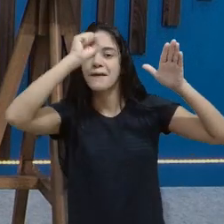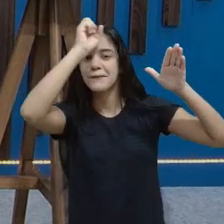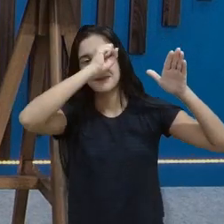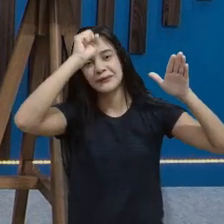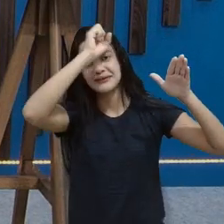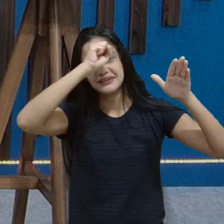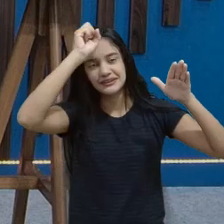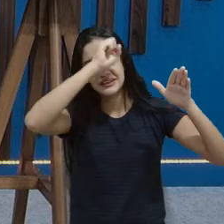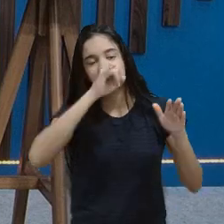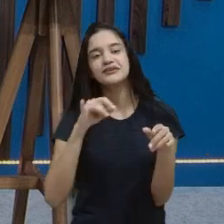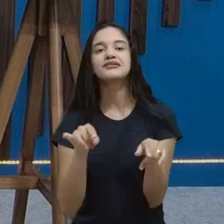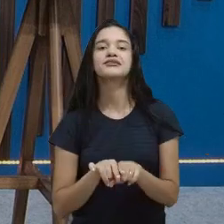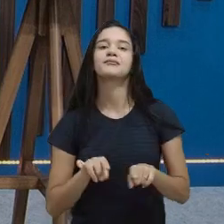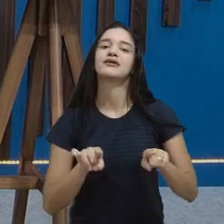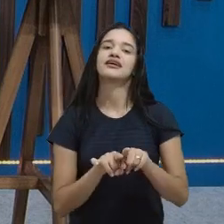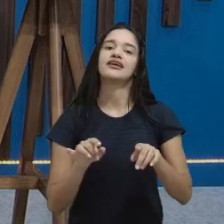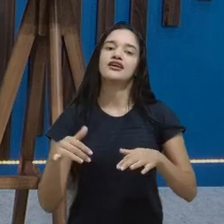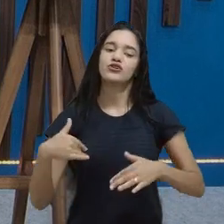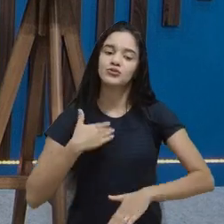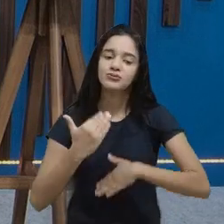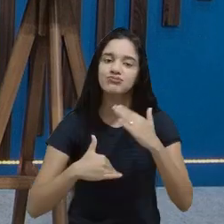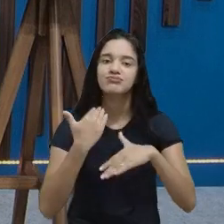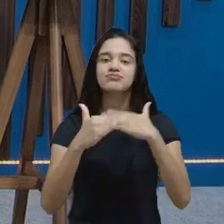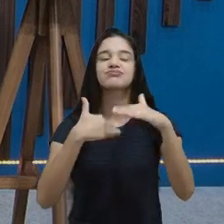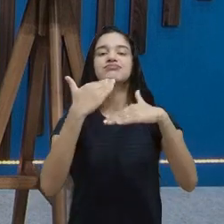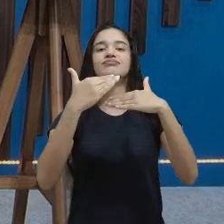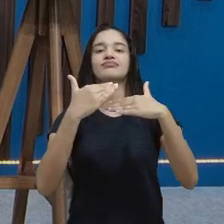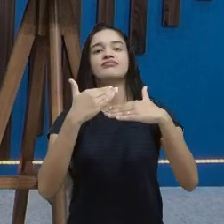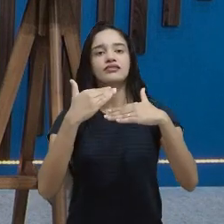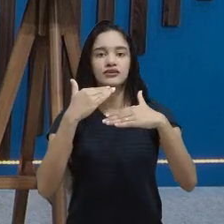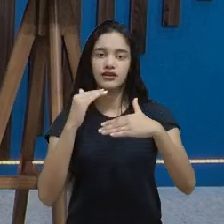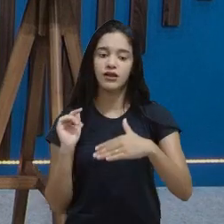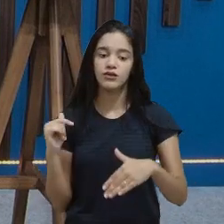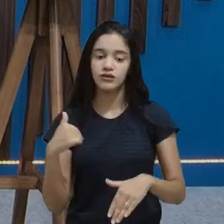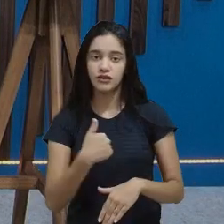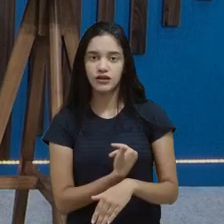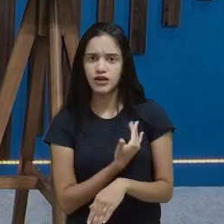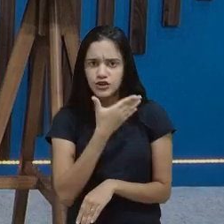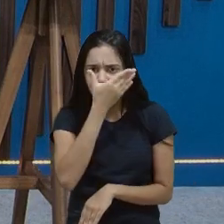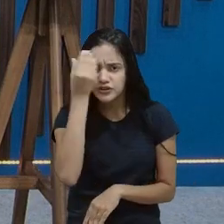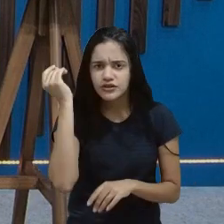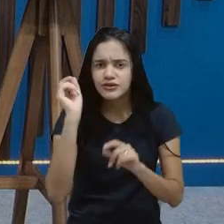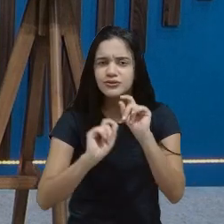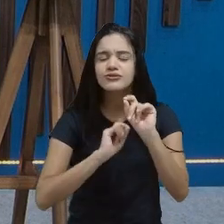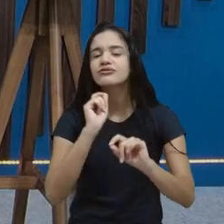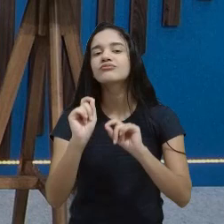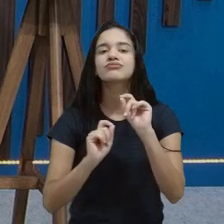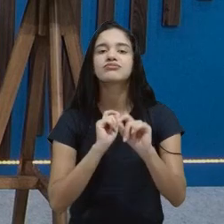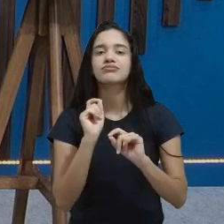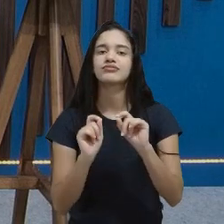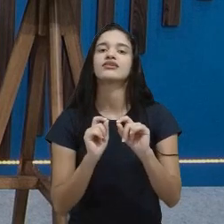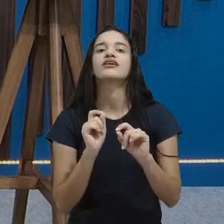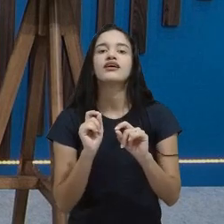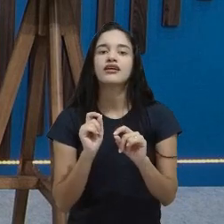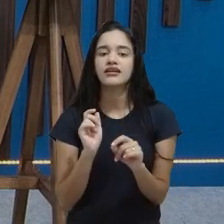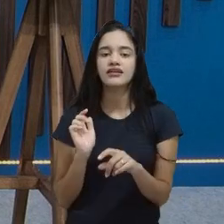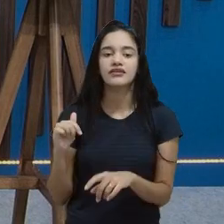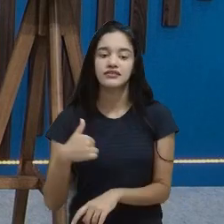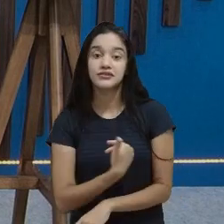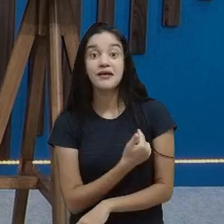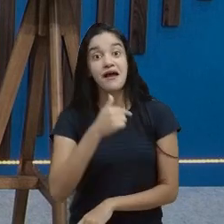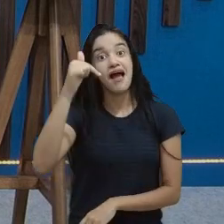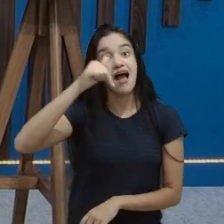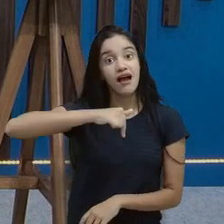aprendizado, o caminho do crescimento, e aí não vamos nos esquecer que estamos aqui,